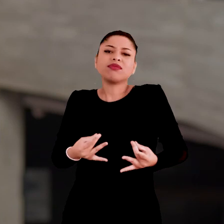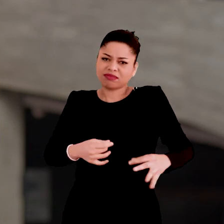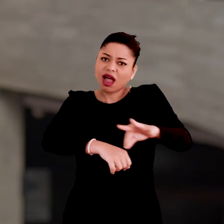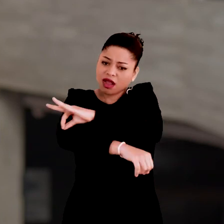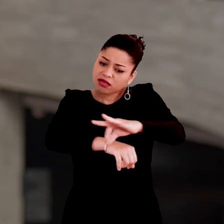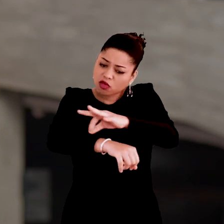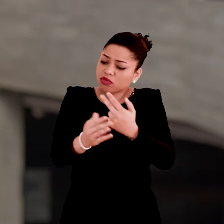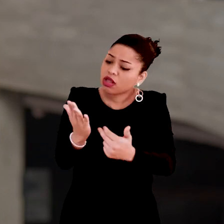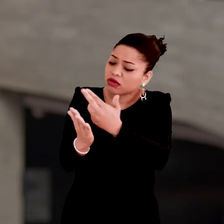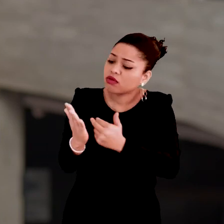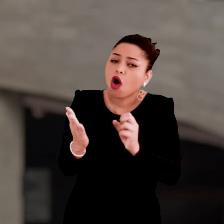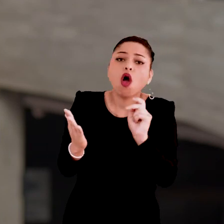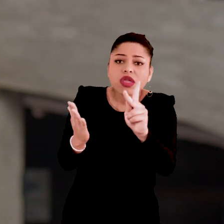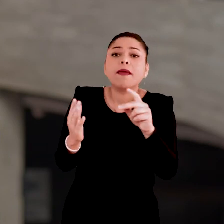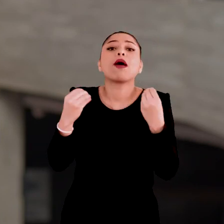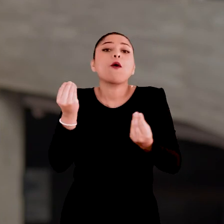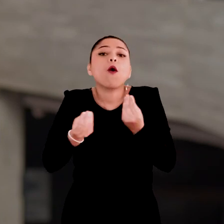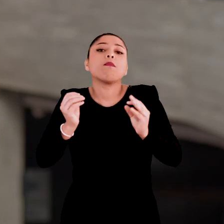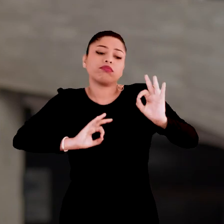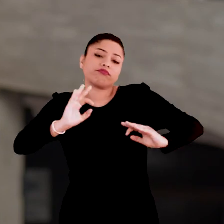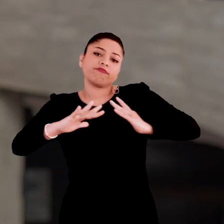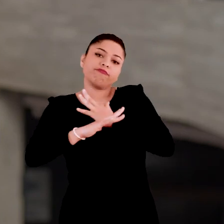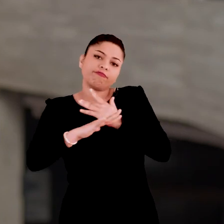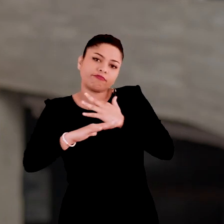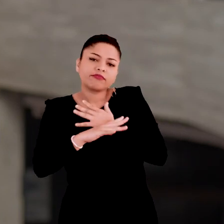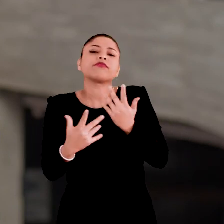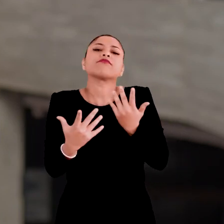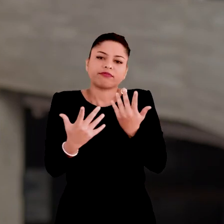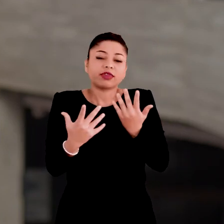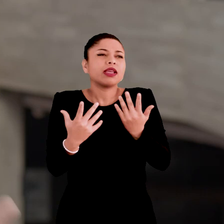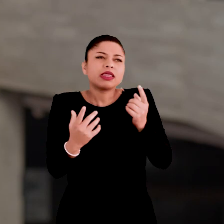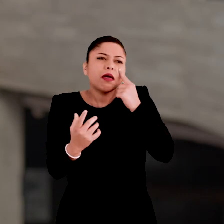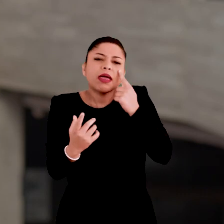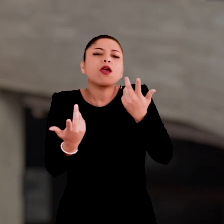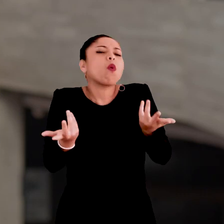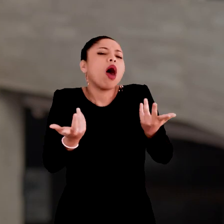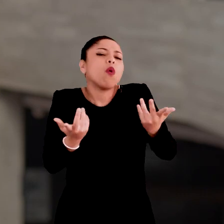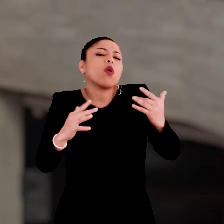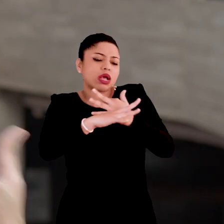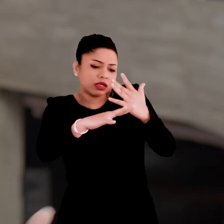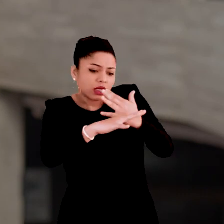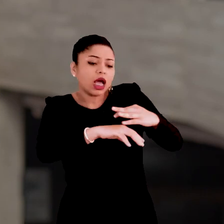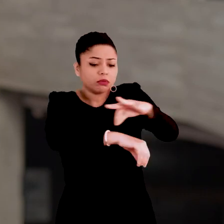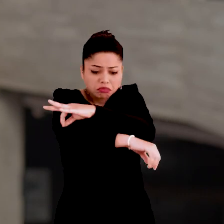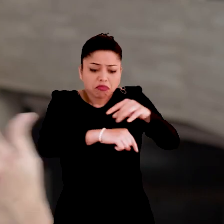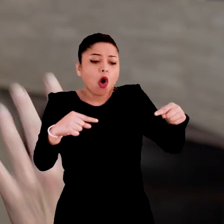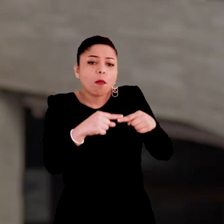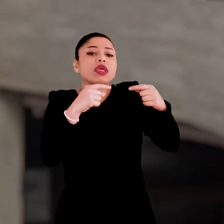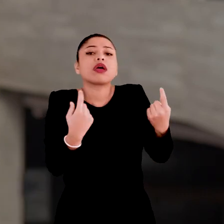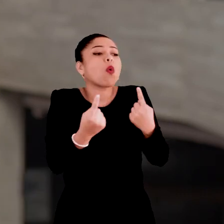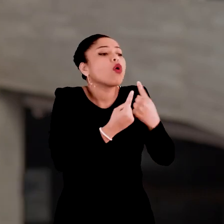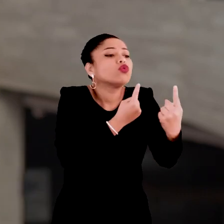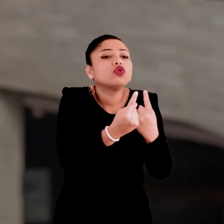na construção das nossas cidades e de todas as possibilidades de diálogo que ele tem com